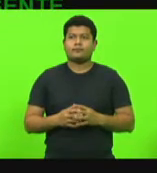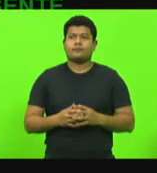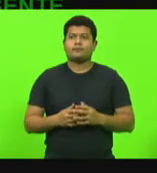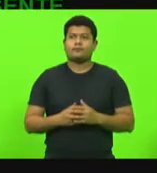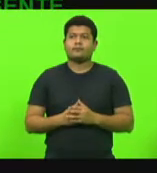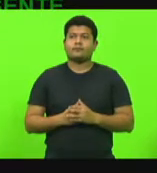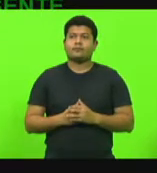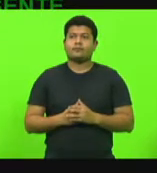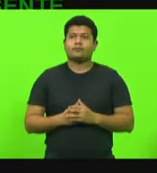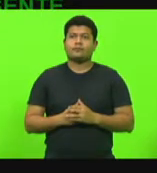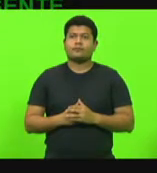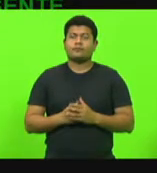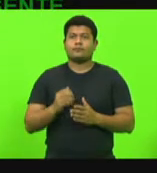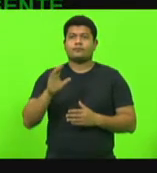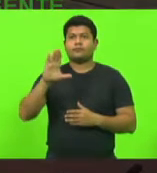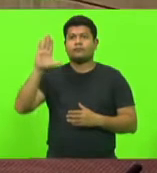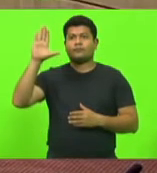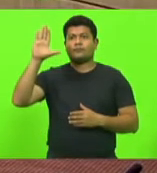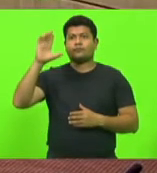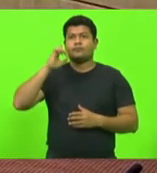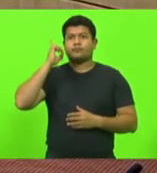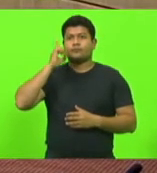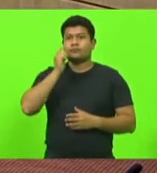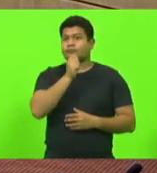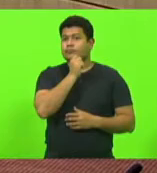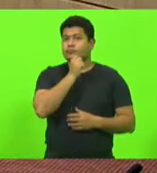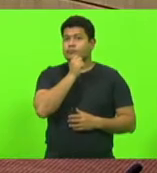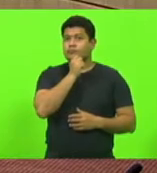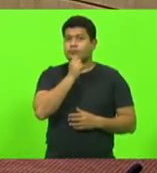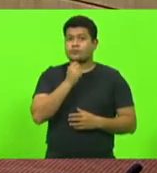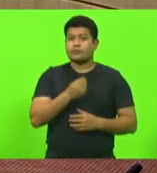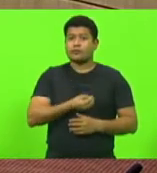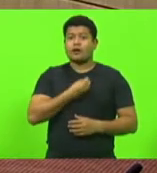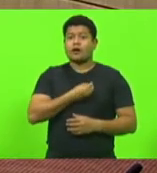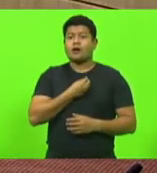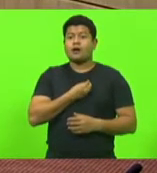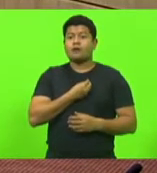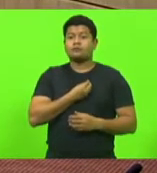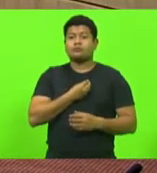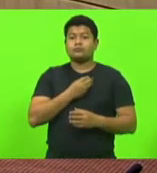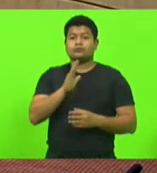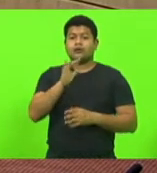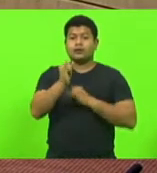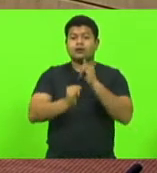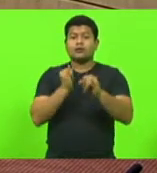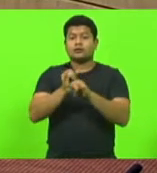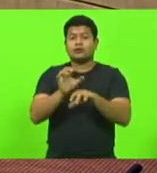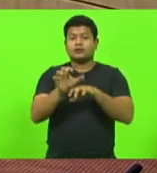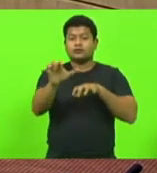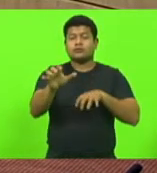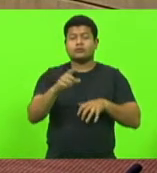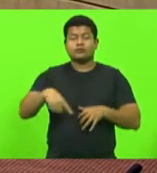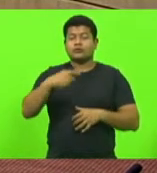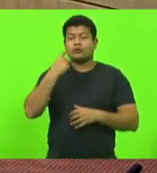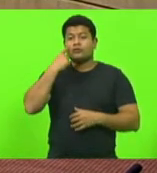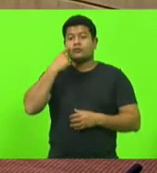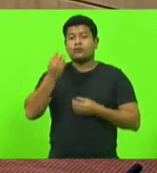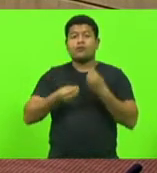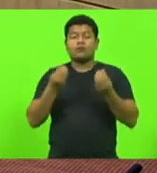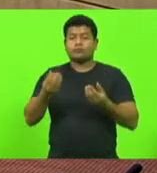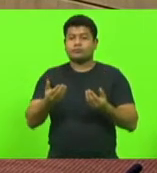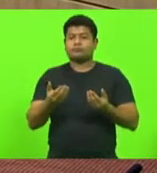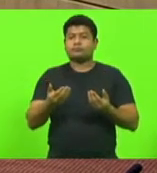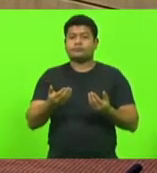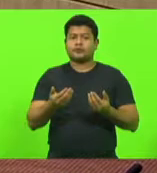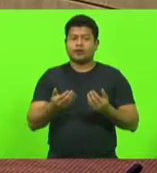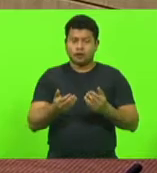Questão de ordem, deputada Ana, quem está presente virtualmente, como faço para confirmar sua presença? Já estamos registrando Vossa Excelência aqui.